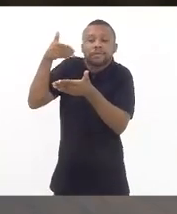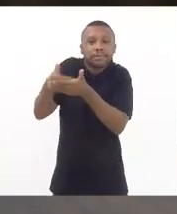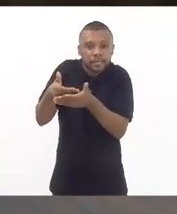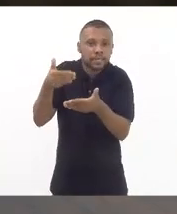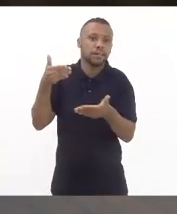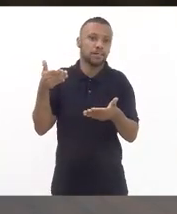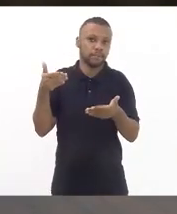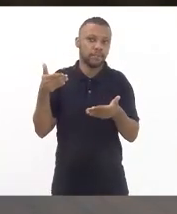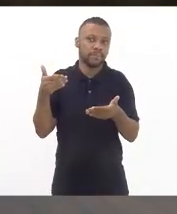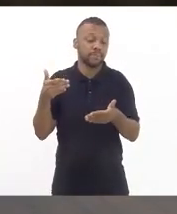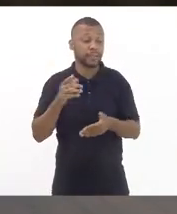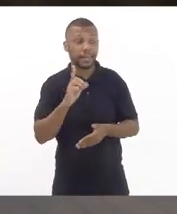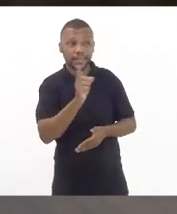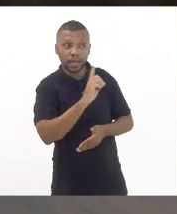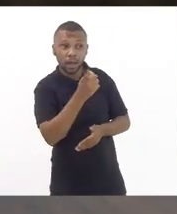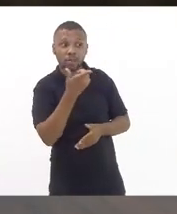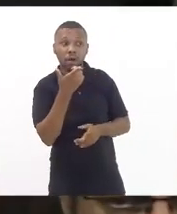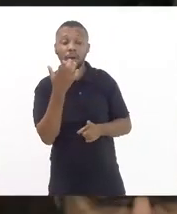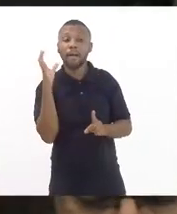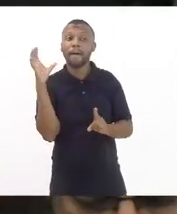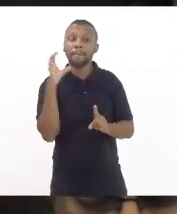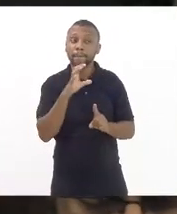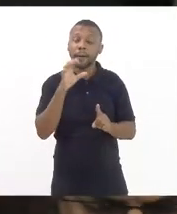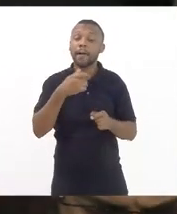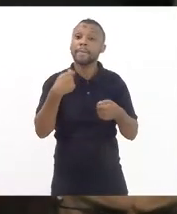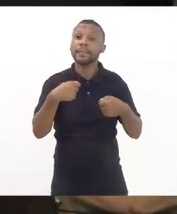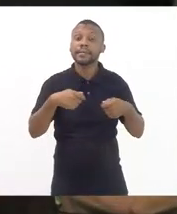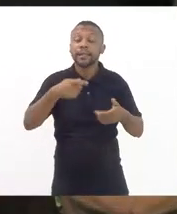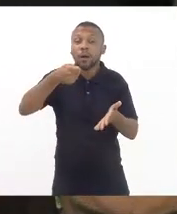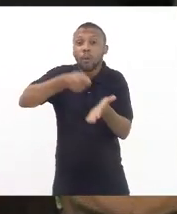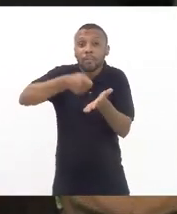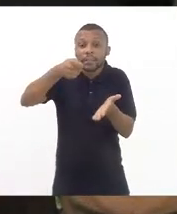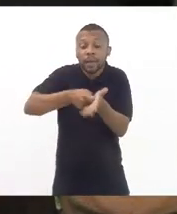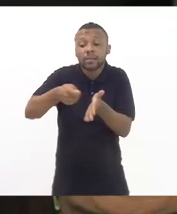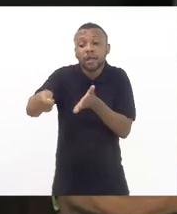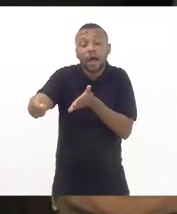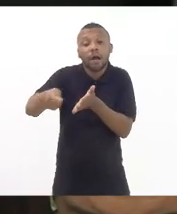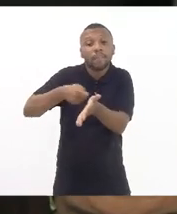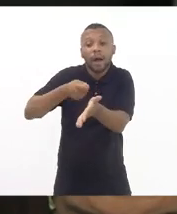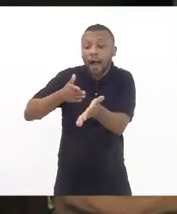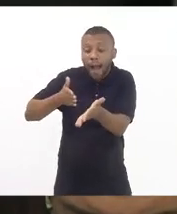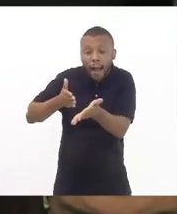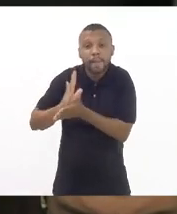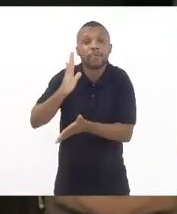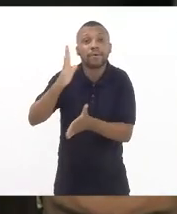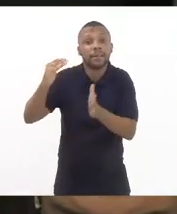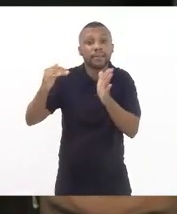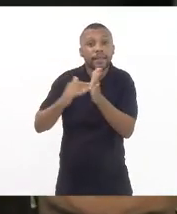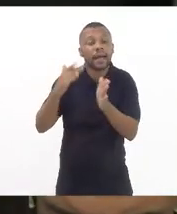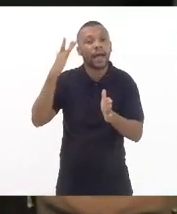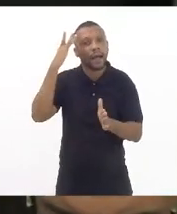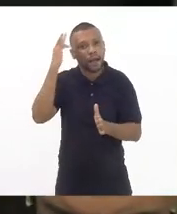Né? Não. Tem impacto, terá que ser sancionado até amanhã.